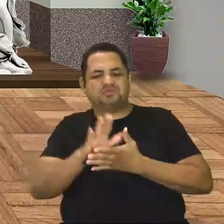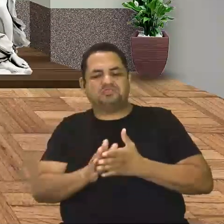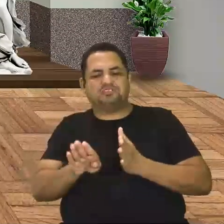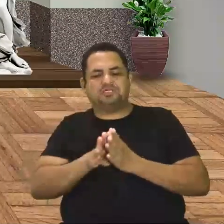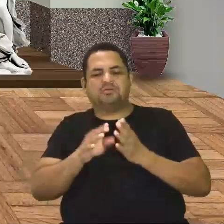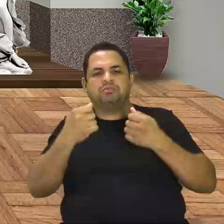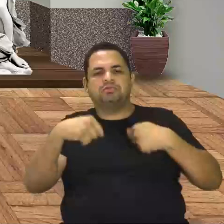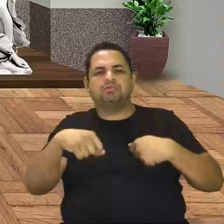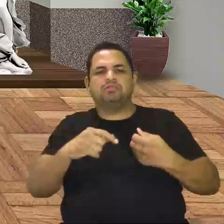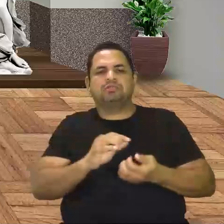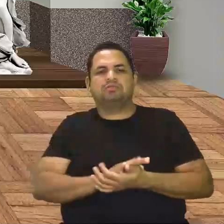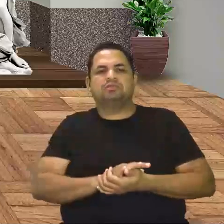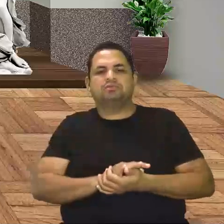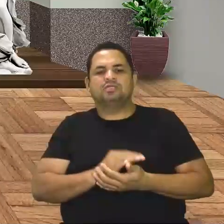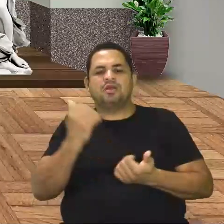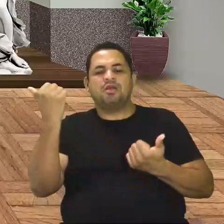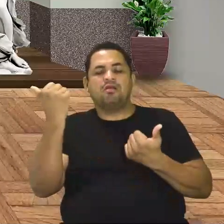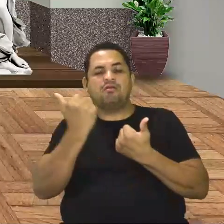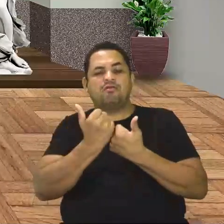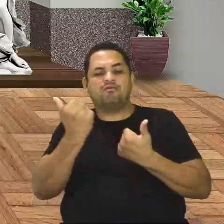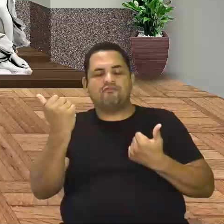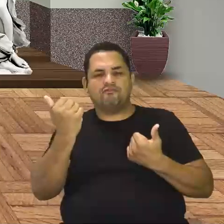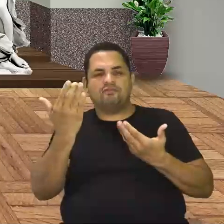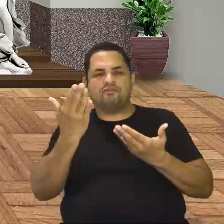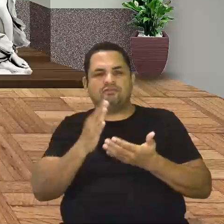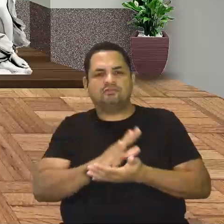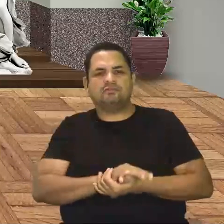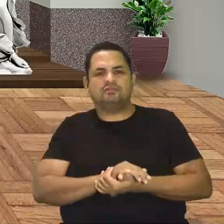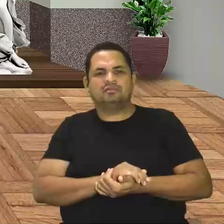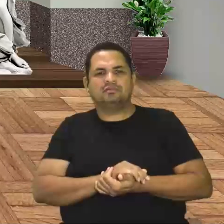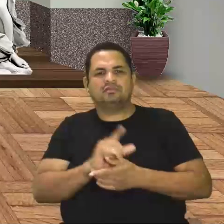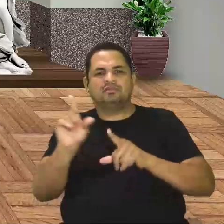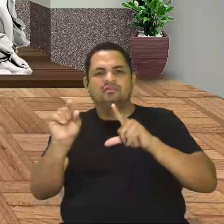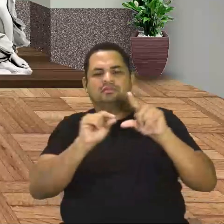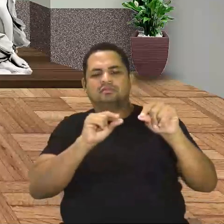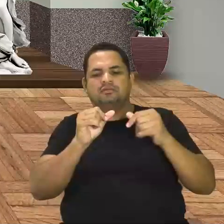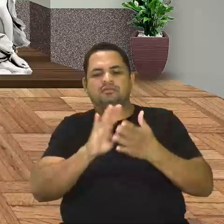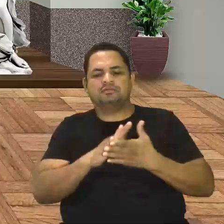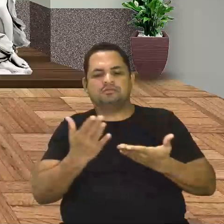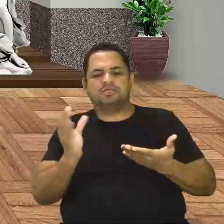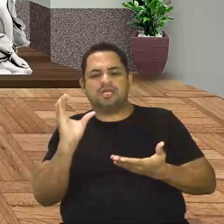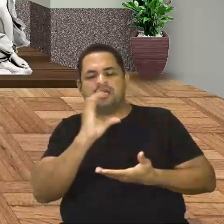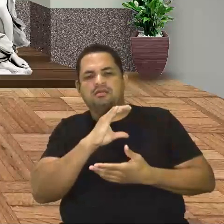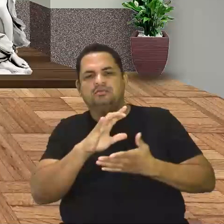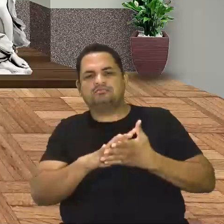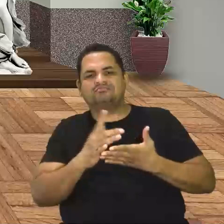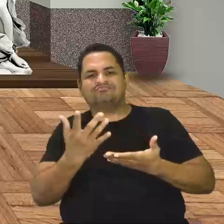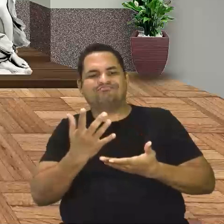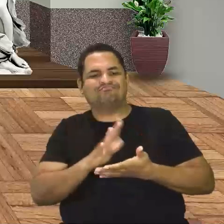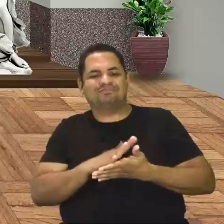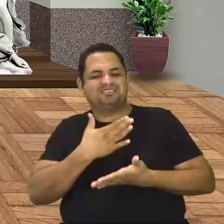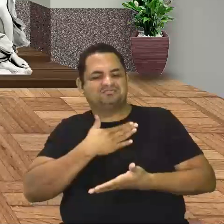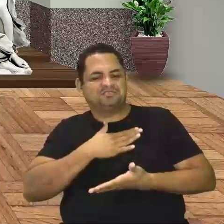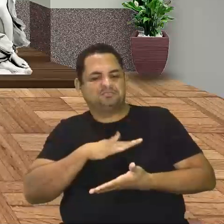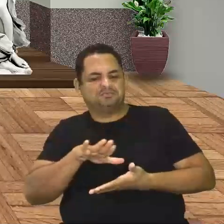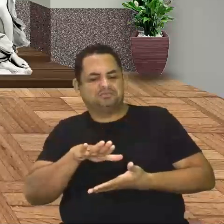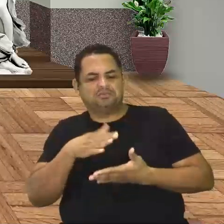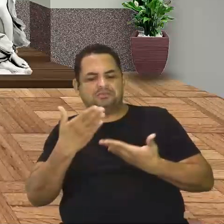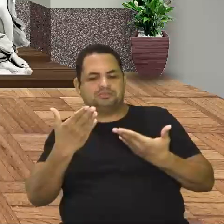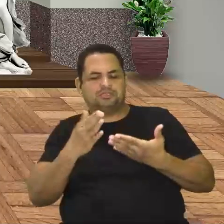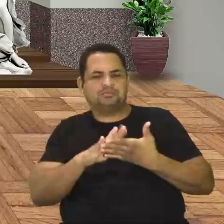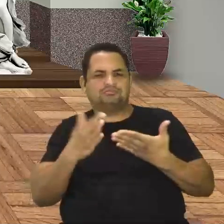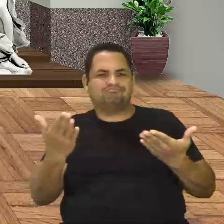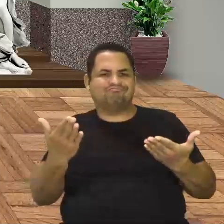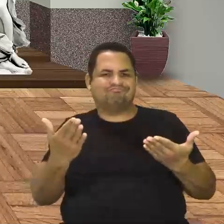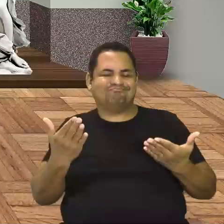posse. O seu vice que até então foi escolhido de último momento, que não era de bom grado dele esse vice,